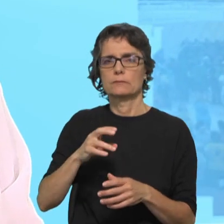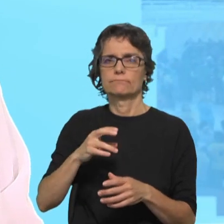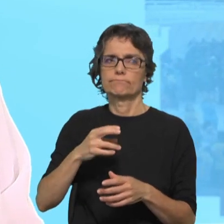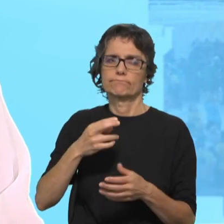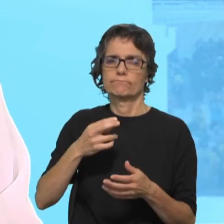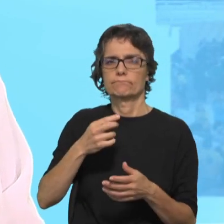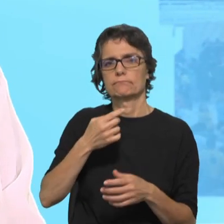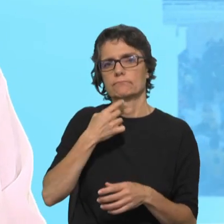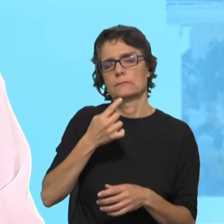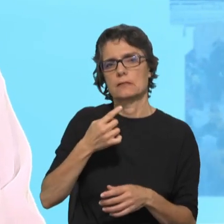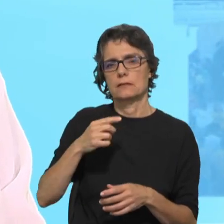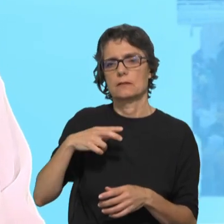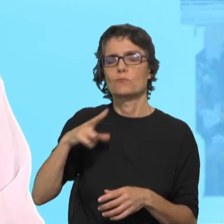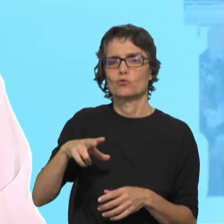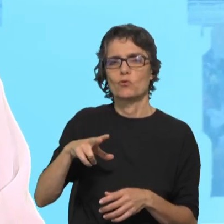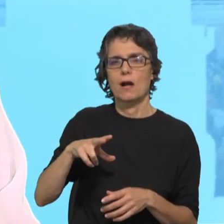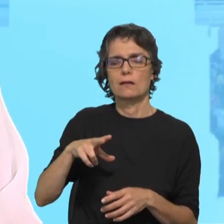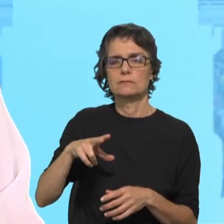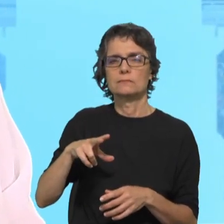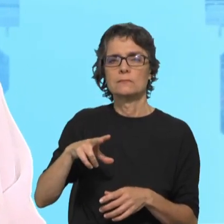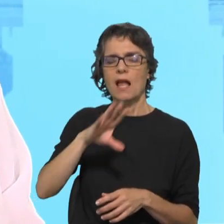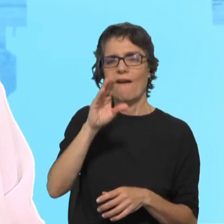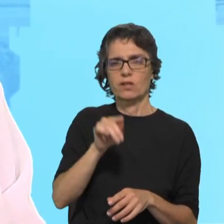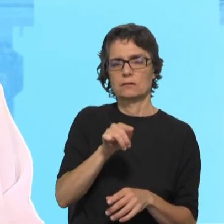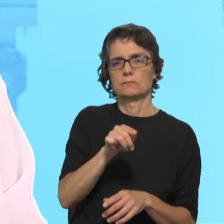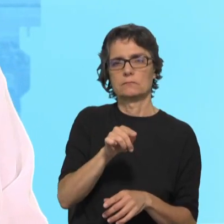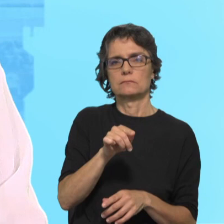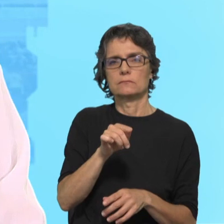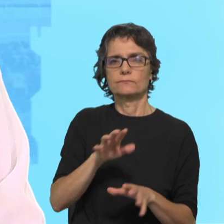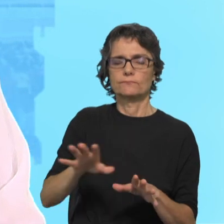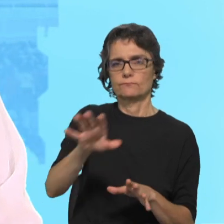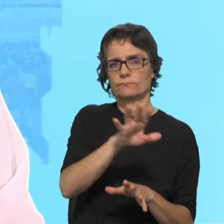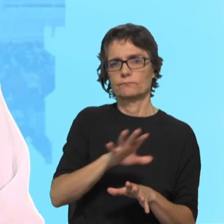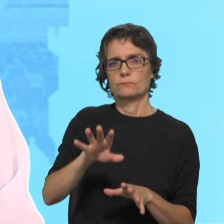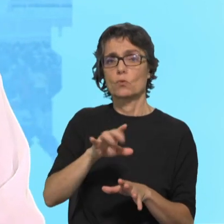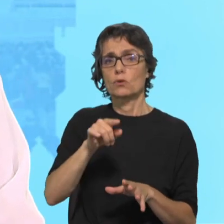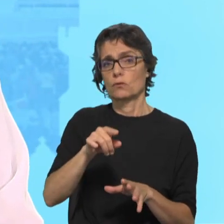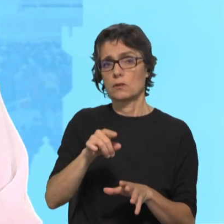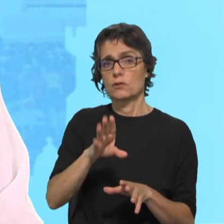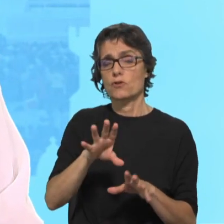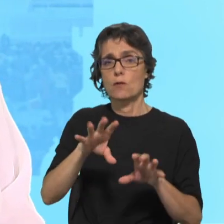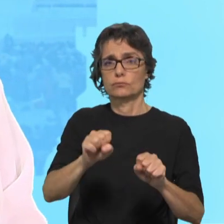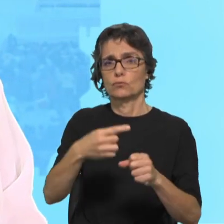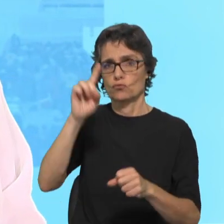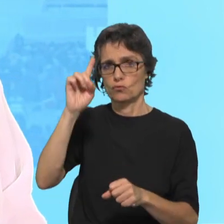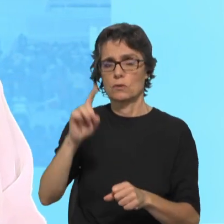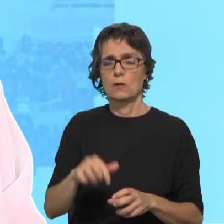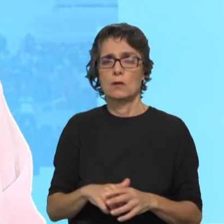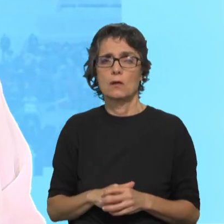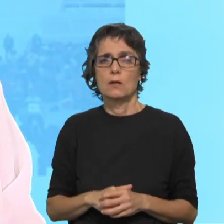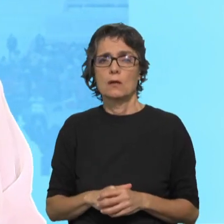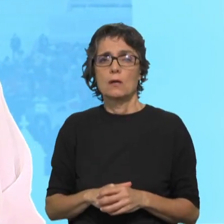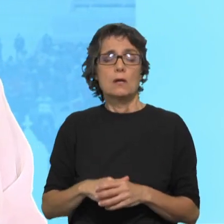de Portugal em África, sobretudo, quando já não há impérios, quando a não ser o português.